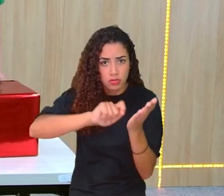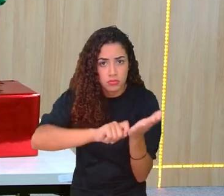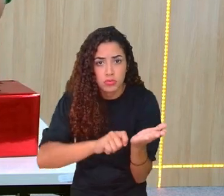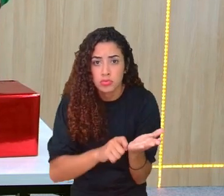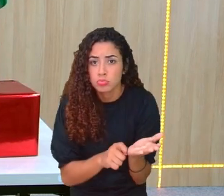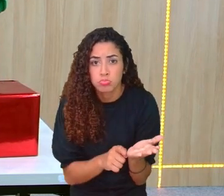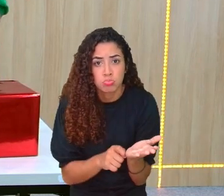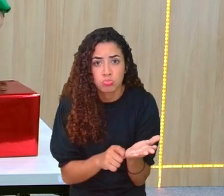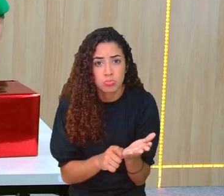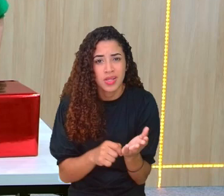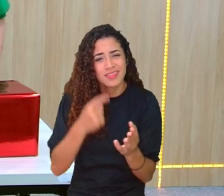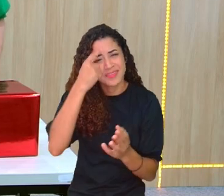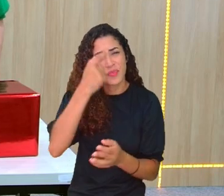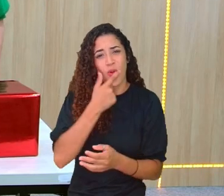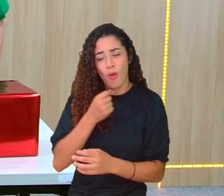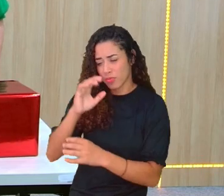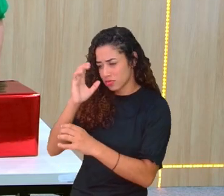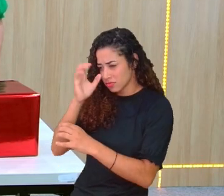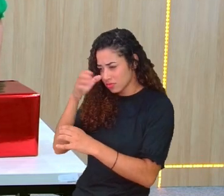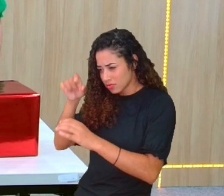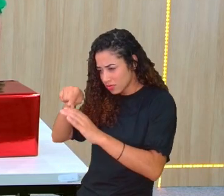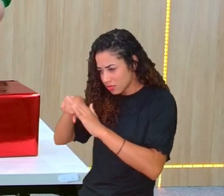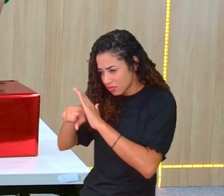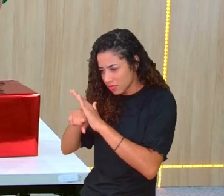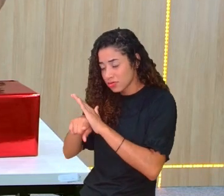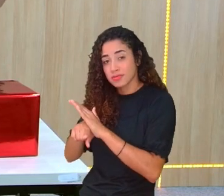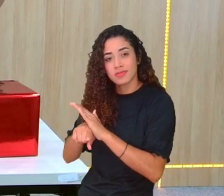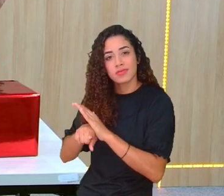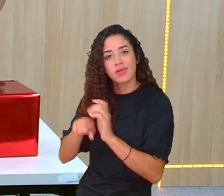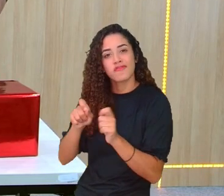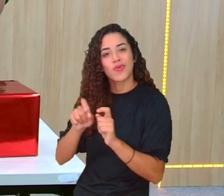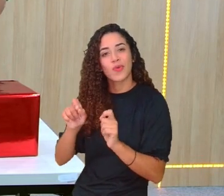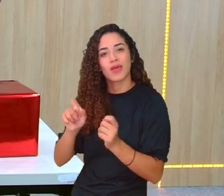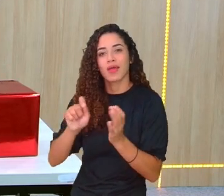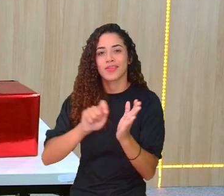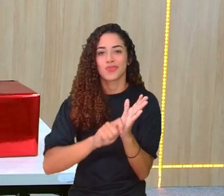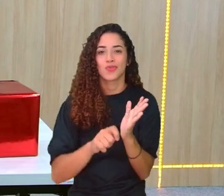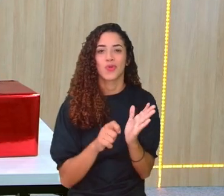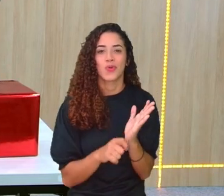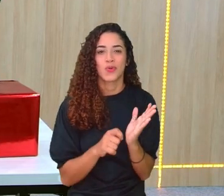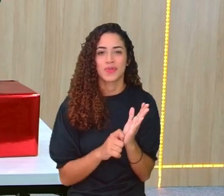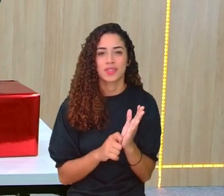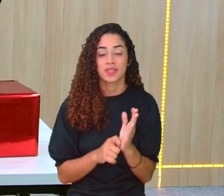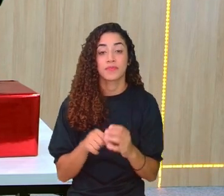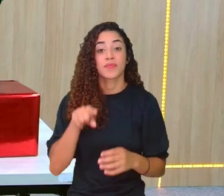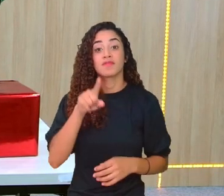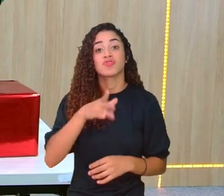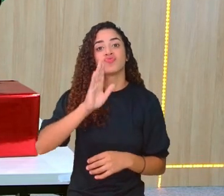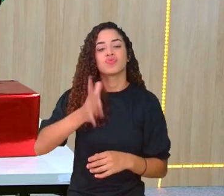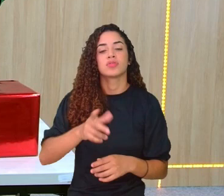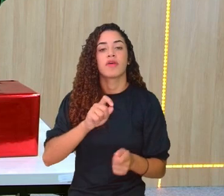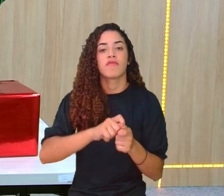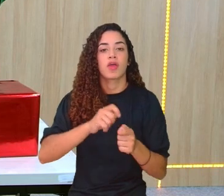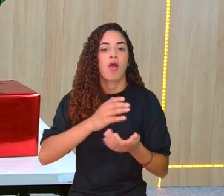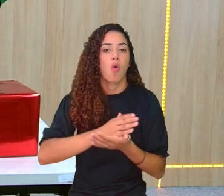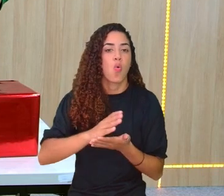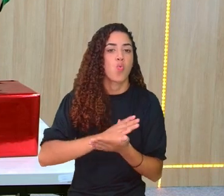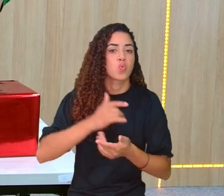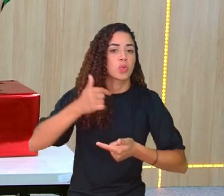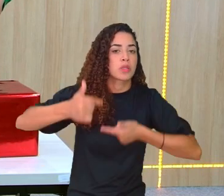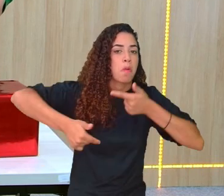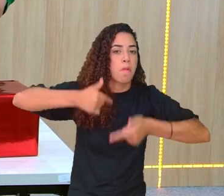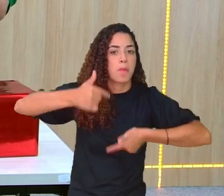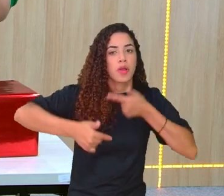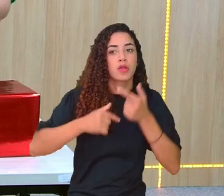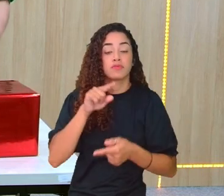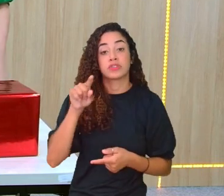mas o cientista anota, gente. Quem já fez aí um trabalho aonde você